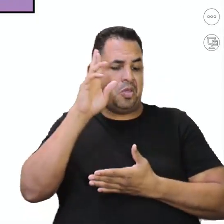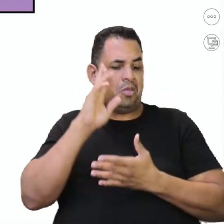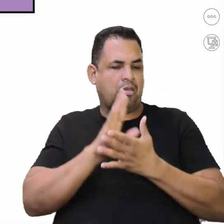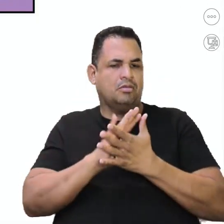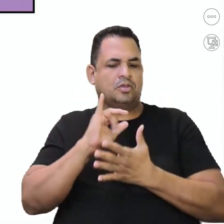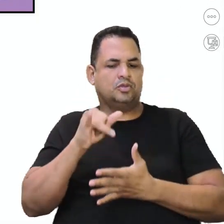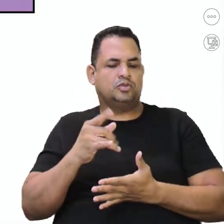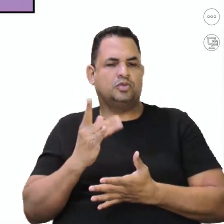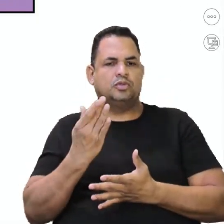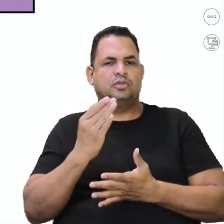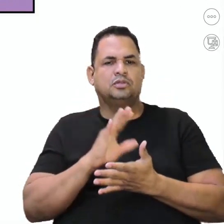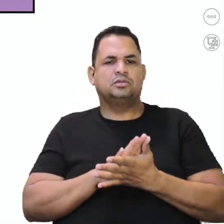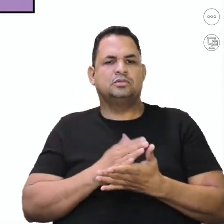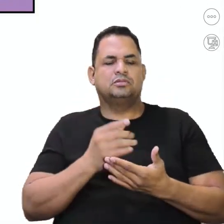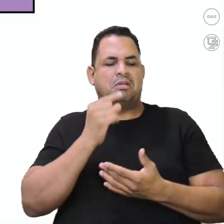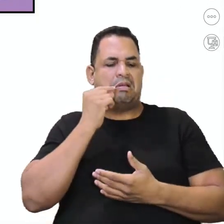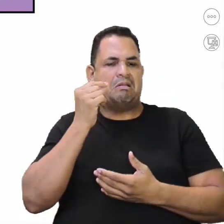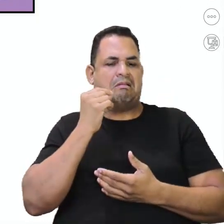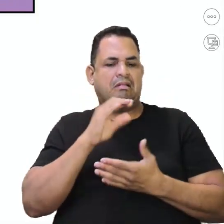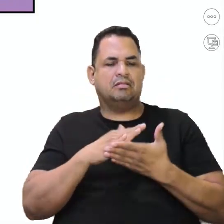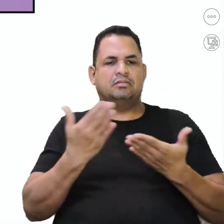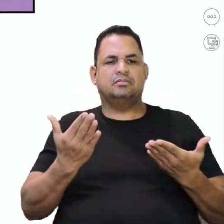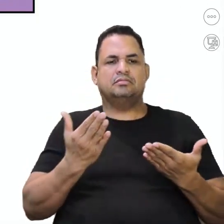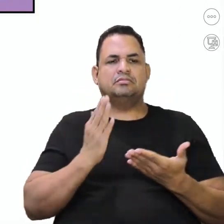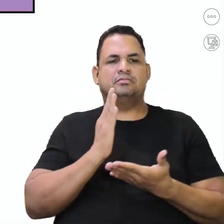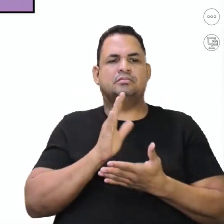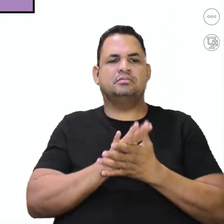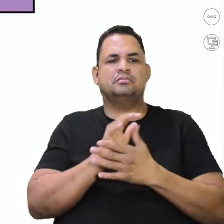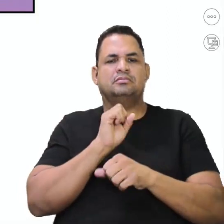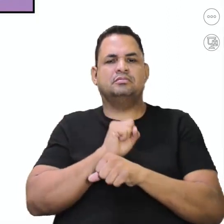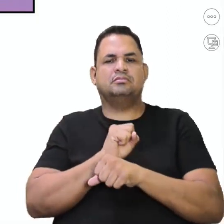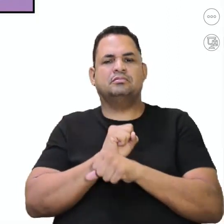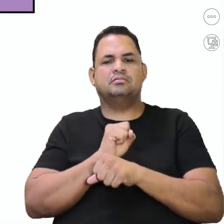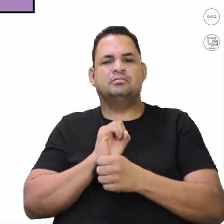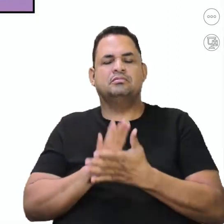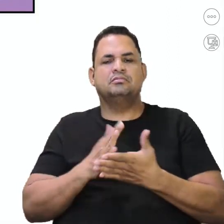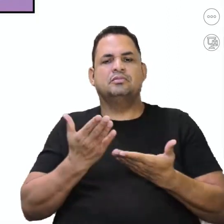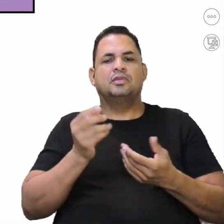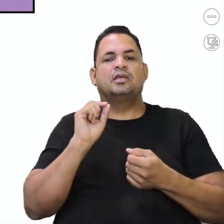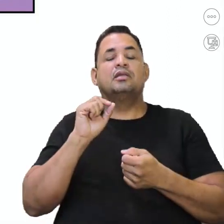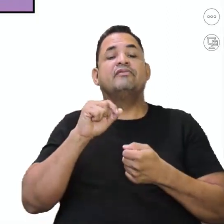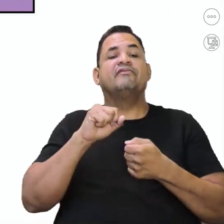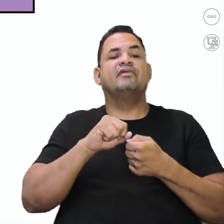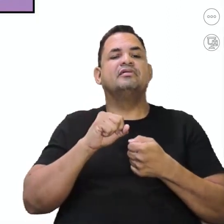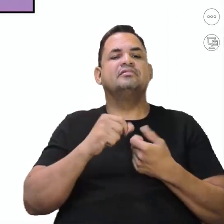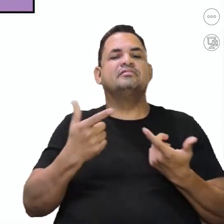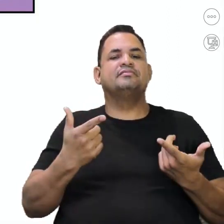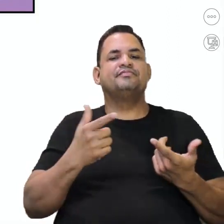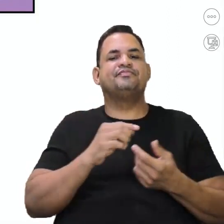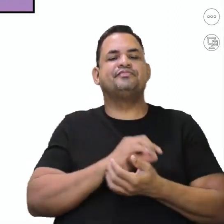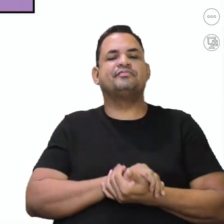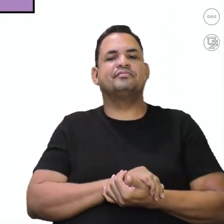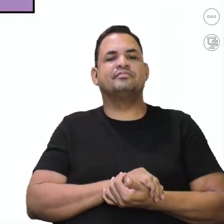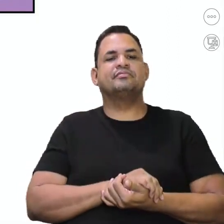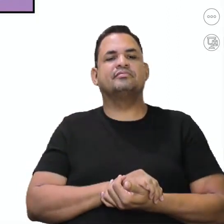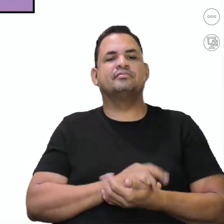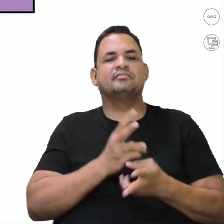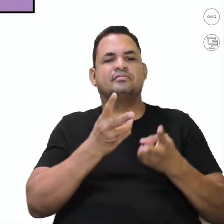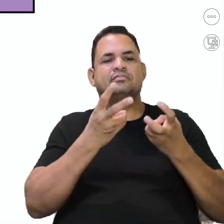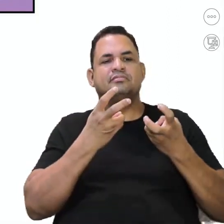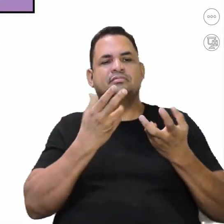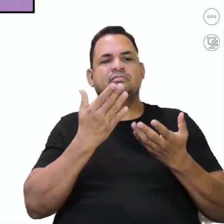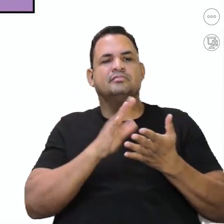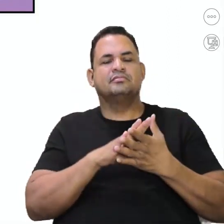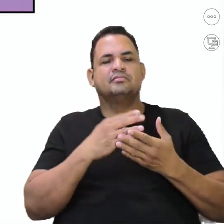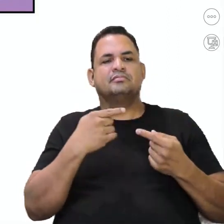Ele é um gatinho bem pra frente. Então, eu já vou esperar certas atitudes do Garfield. Alright? Então, aqui você percebe